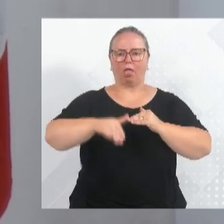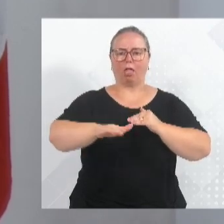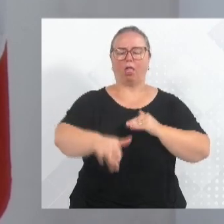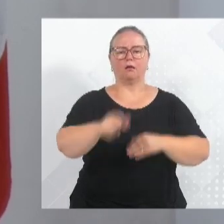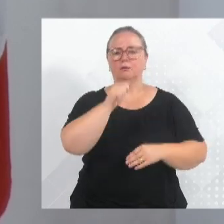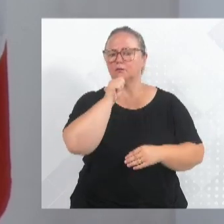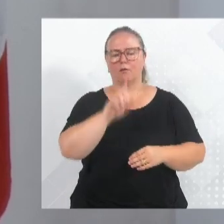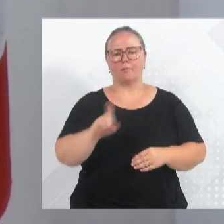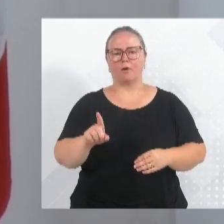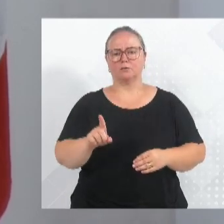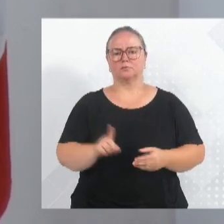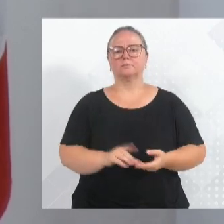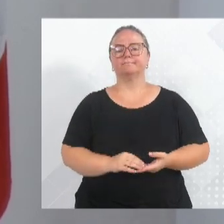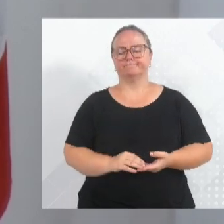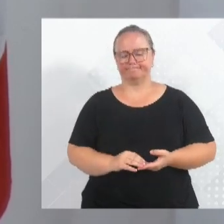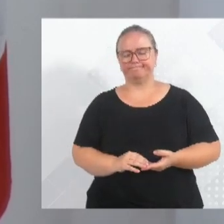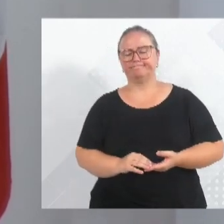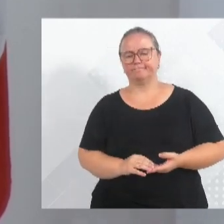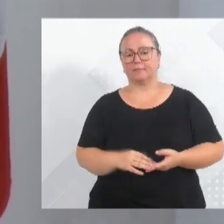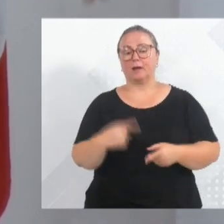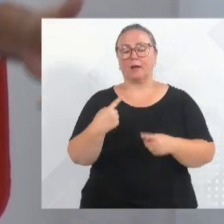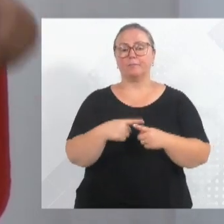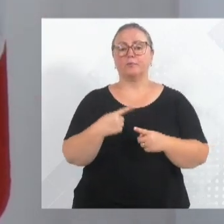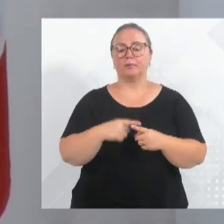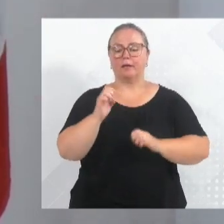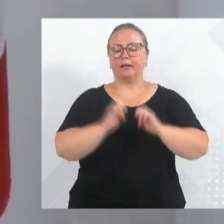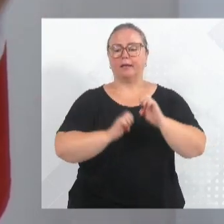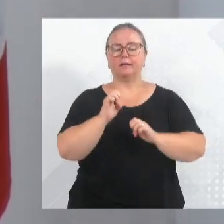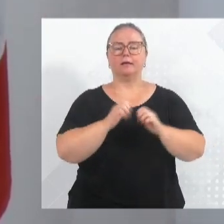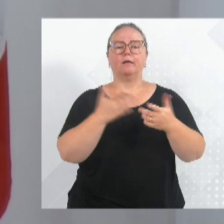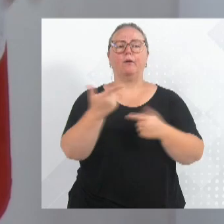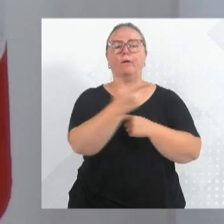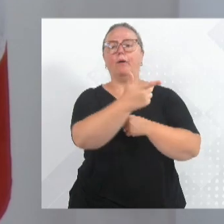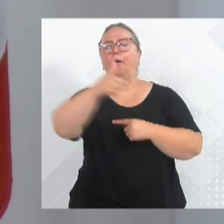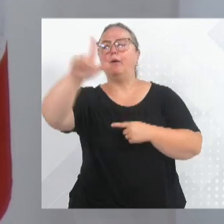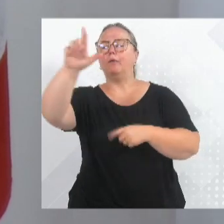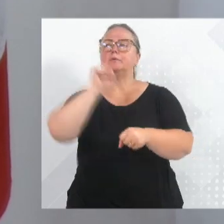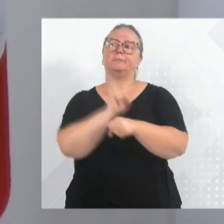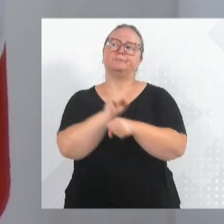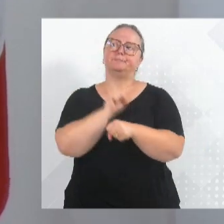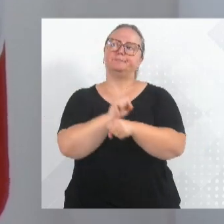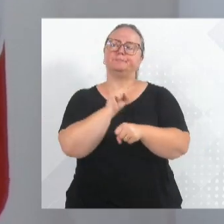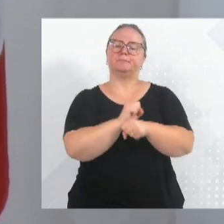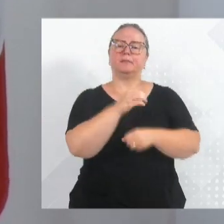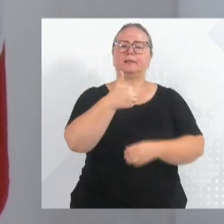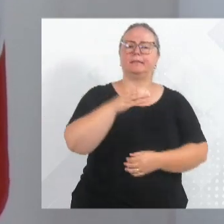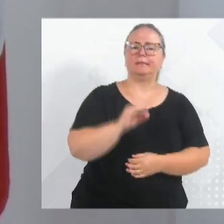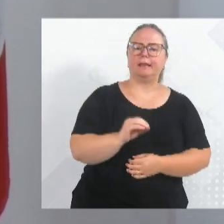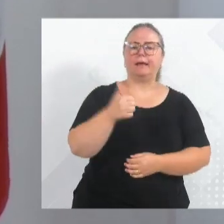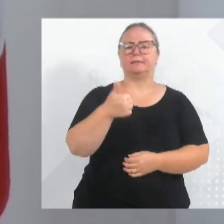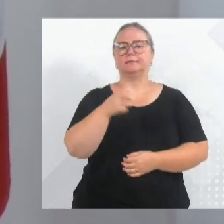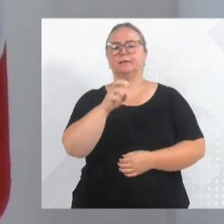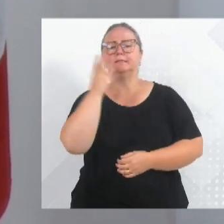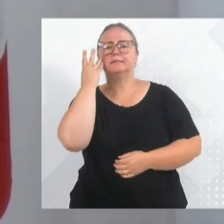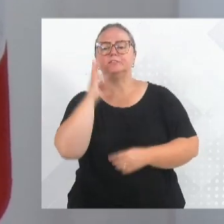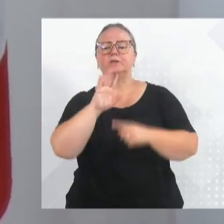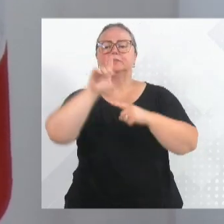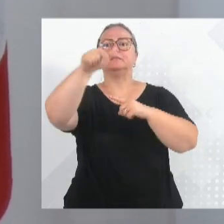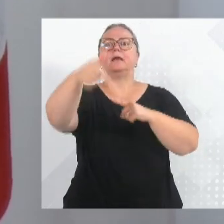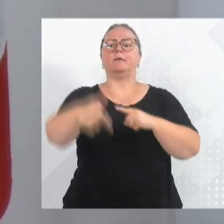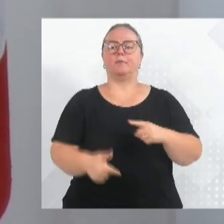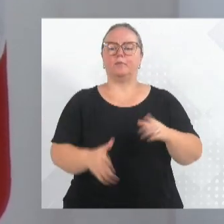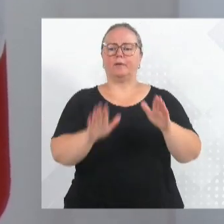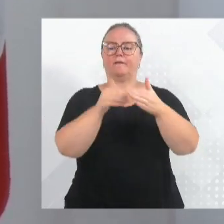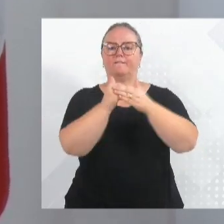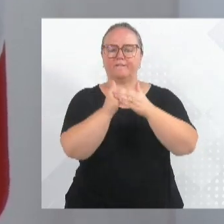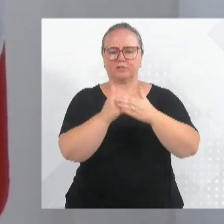fechar? Não esperar uma outra empresa que vai vir uma semana, 10, 15 dias depois para vir ali fechar. Por que não se amarra